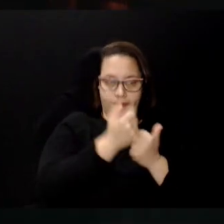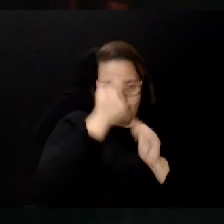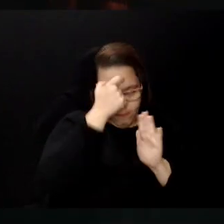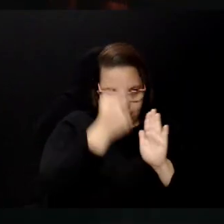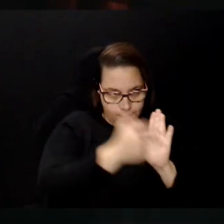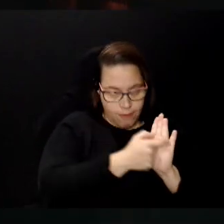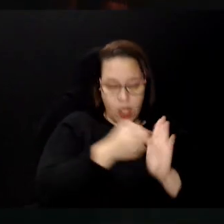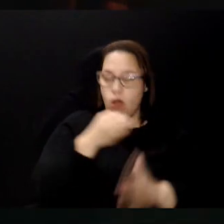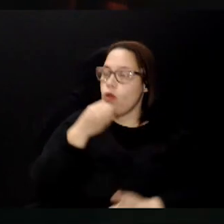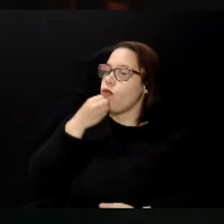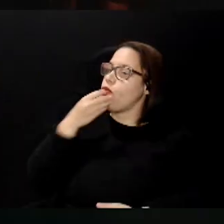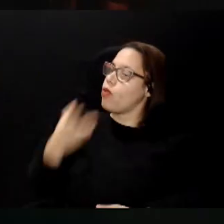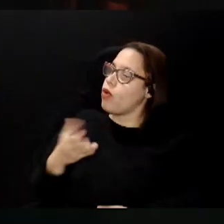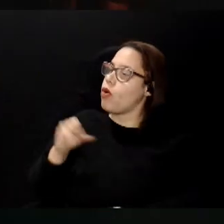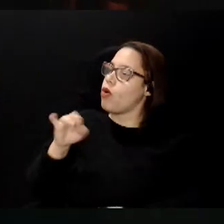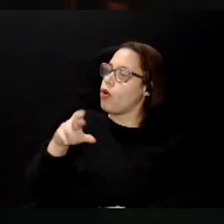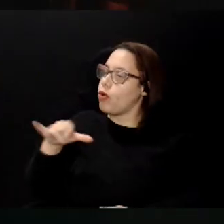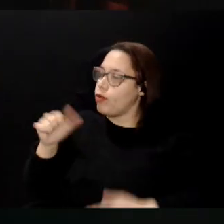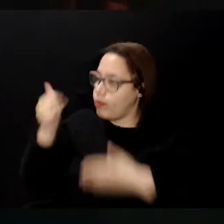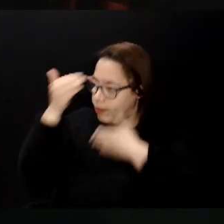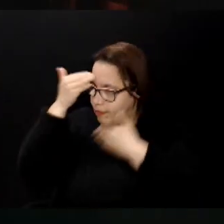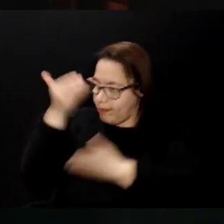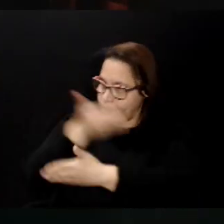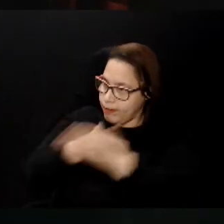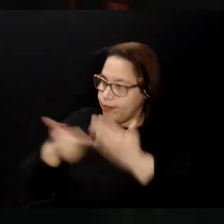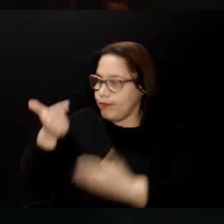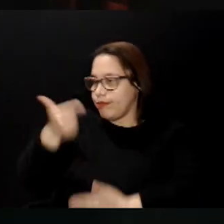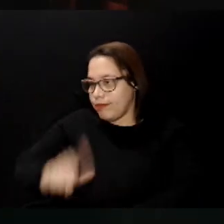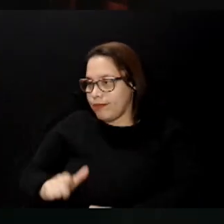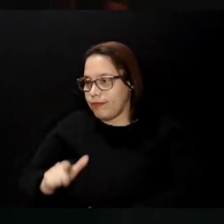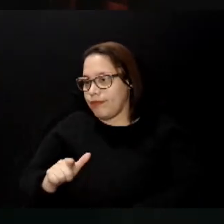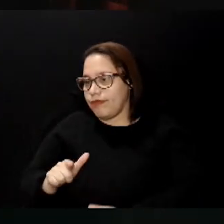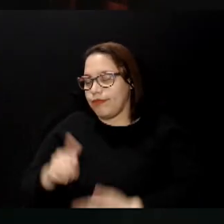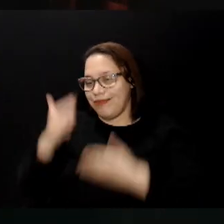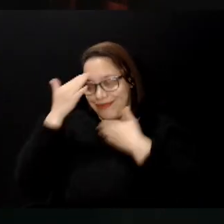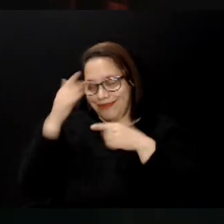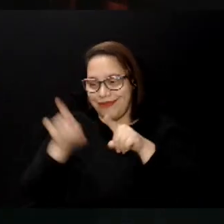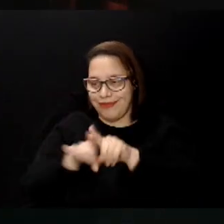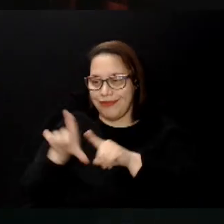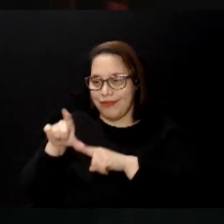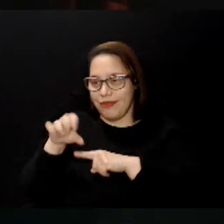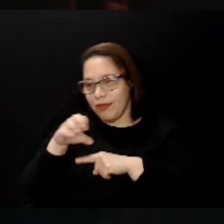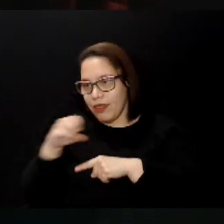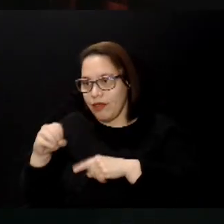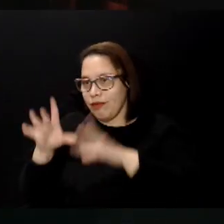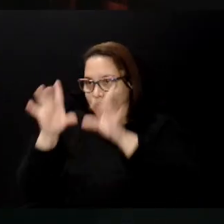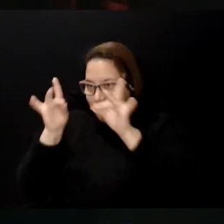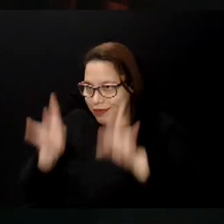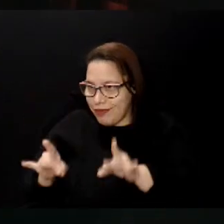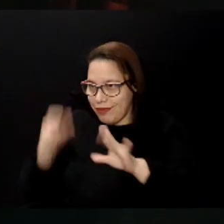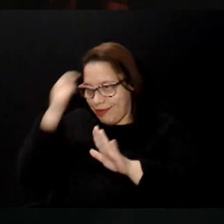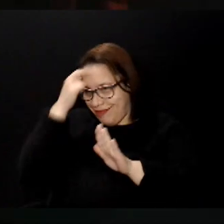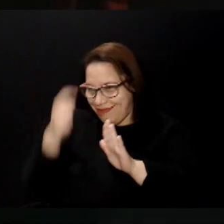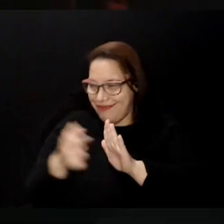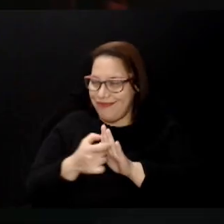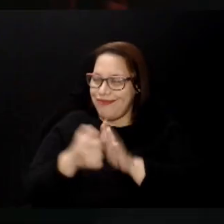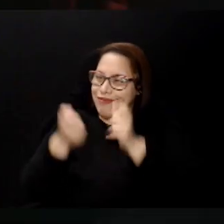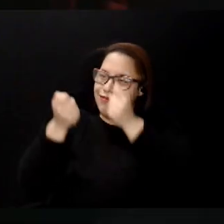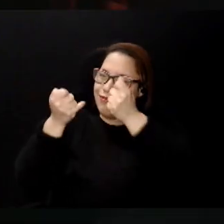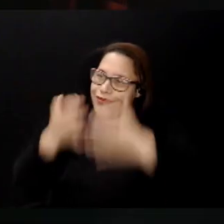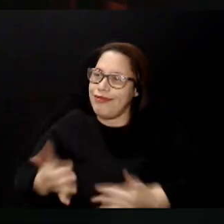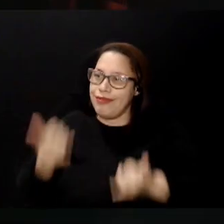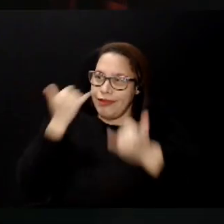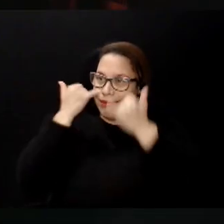Soraya, obrigada pela sua participação mais uma vez, e a gente agradece também o Léo, especialista em IA, que trouxe pra gente informações aí